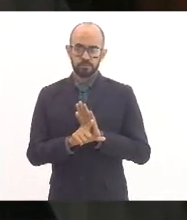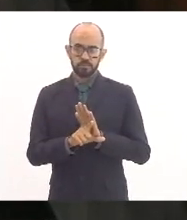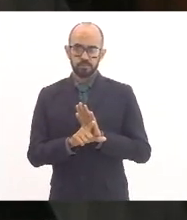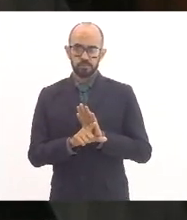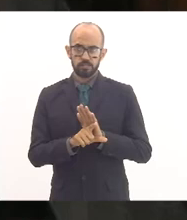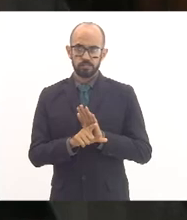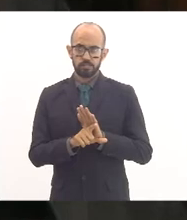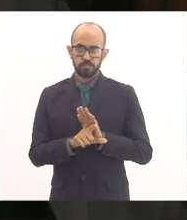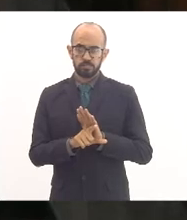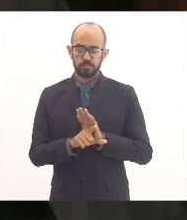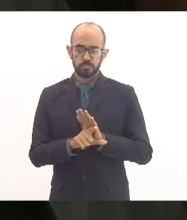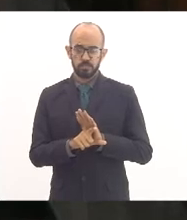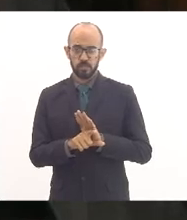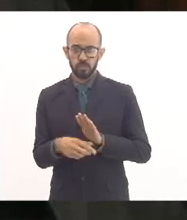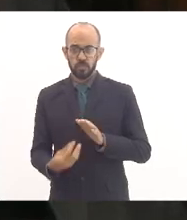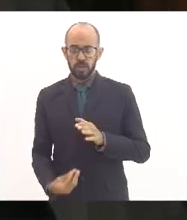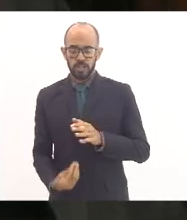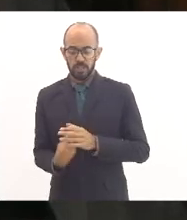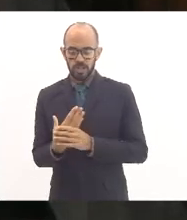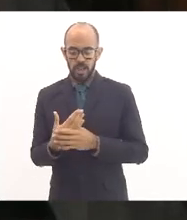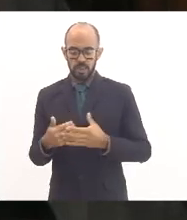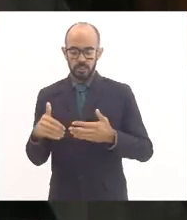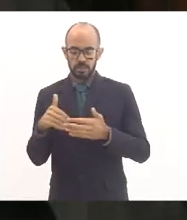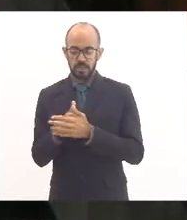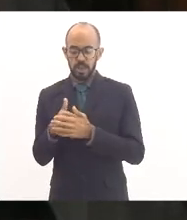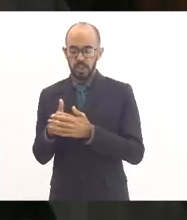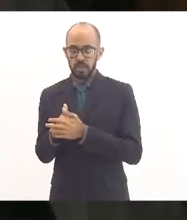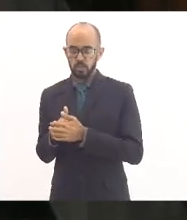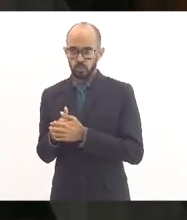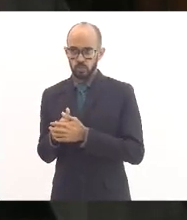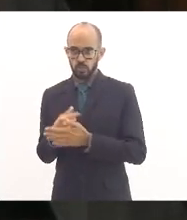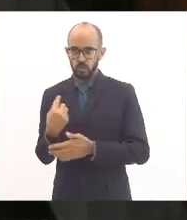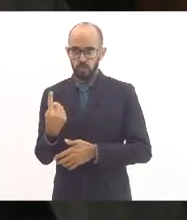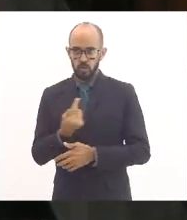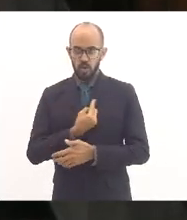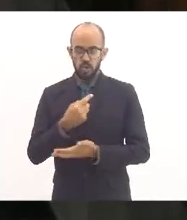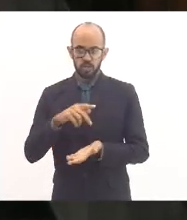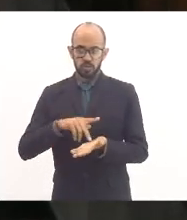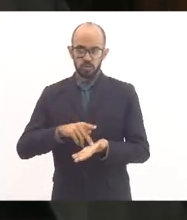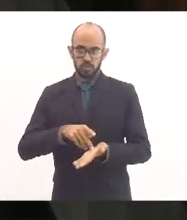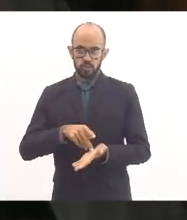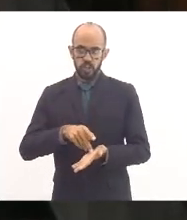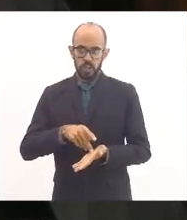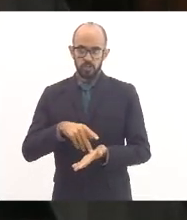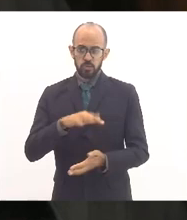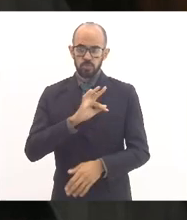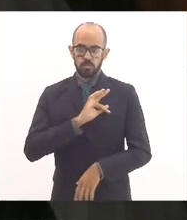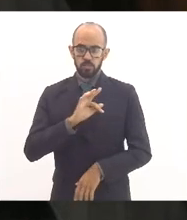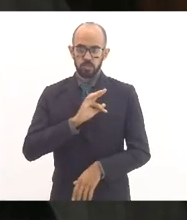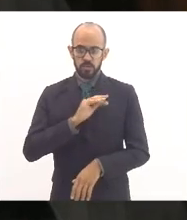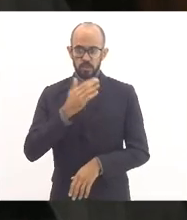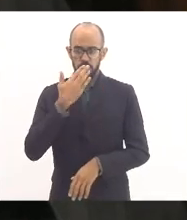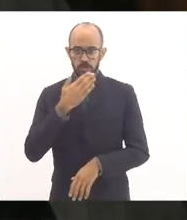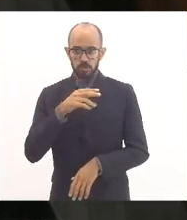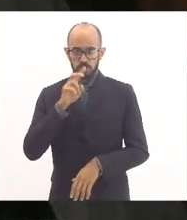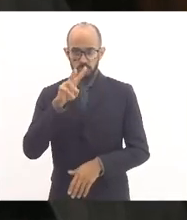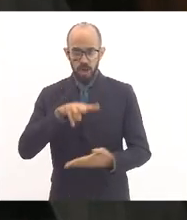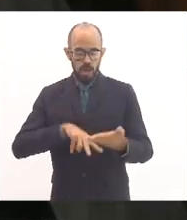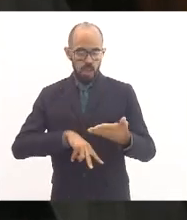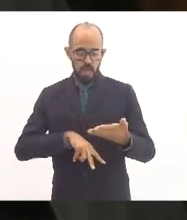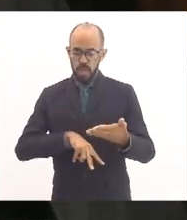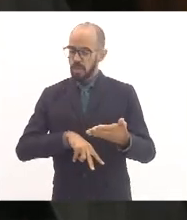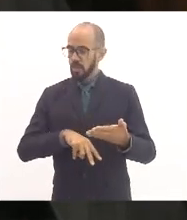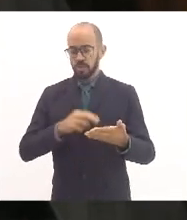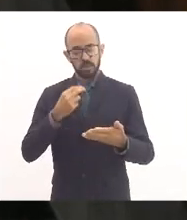foi gestado em segredo nós o sindpol nós pedimos para ver não podemos